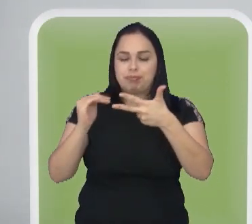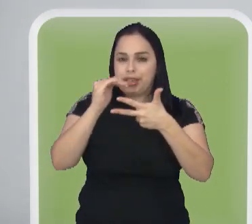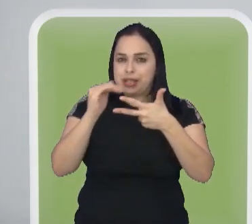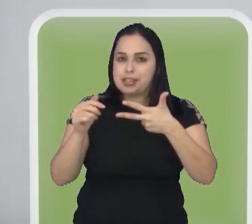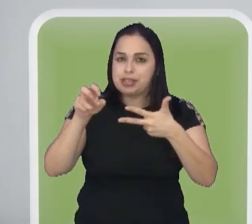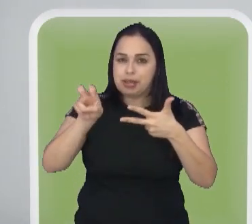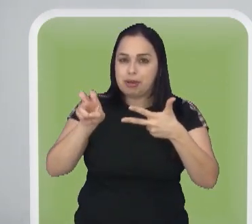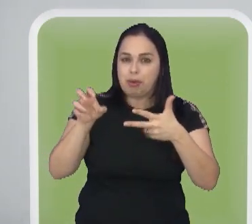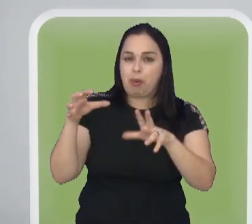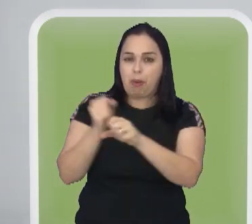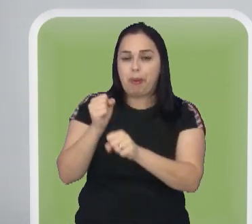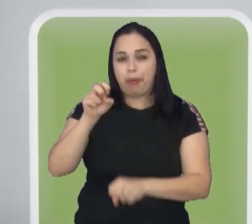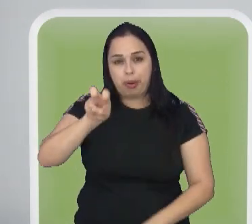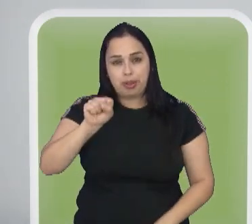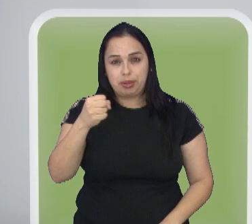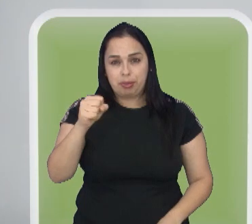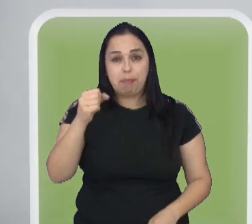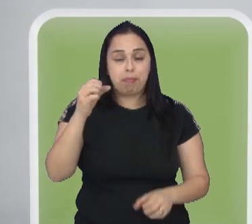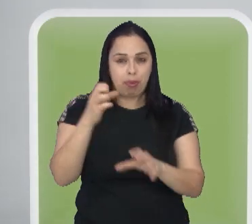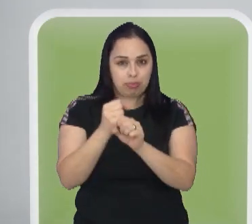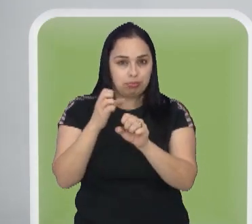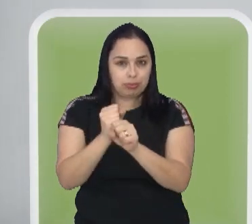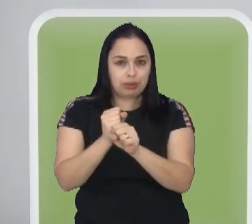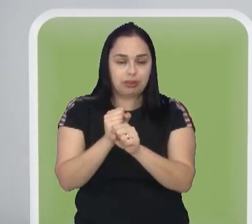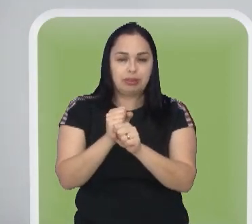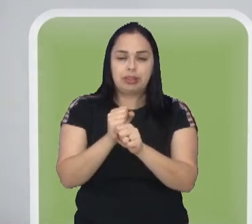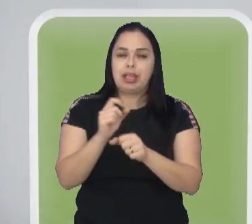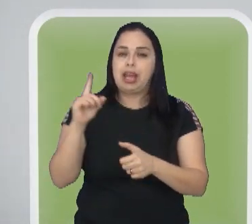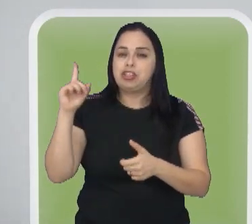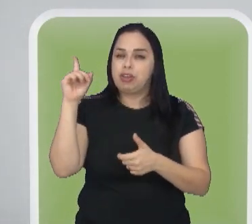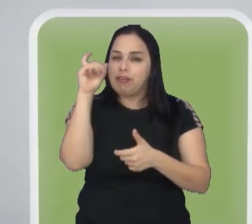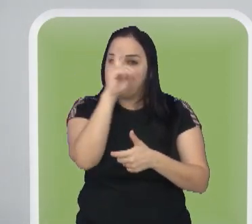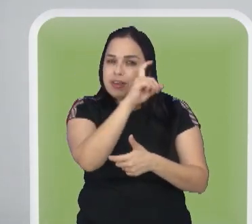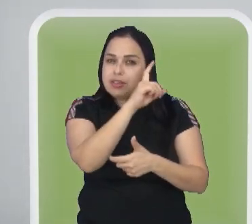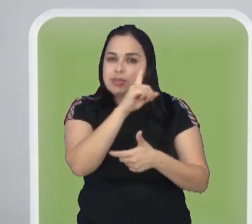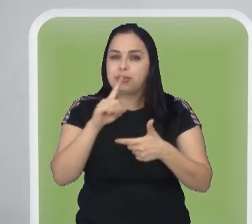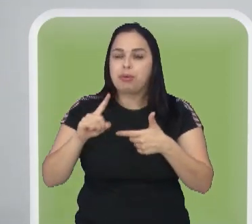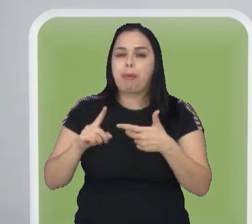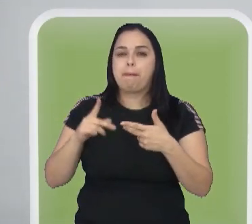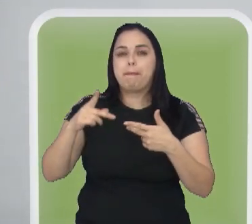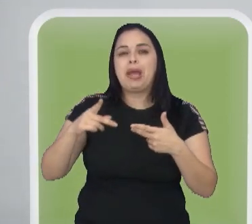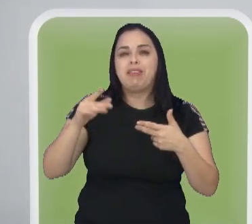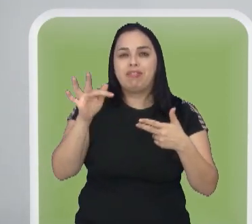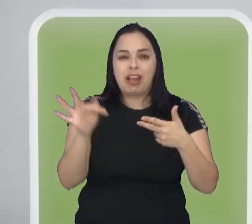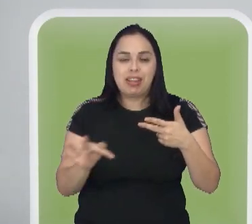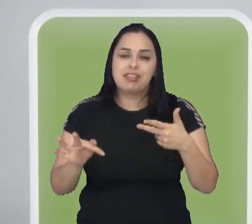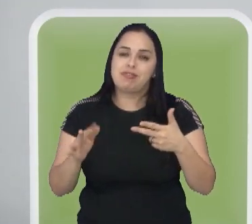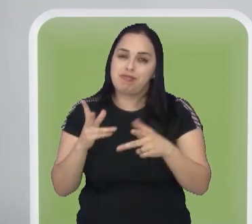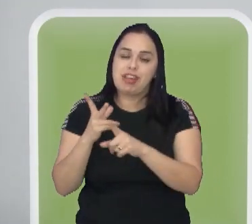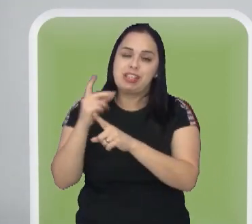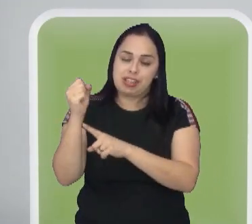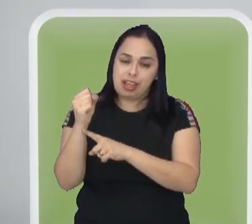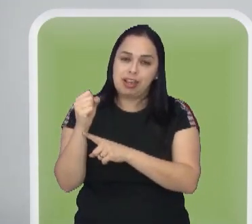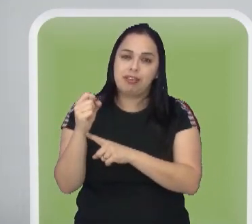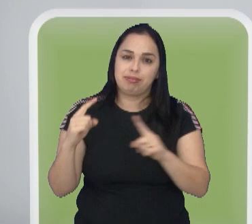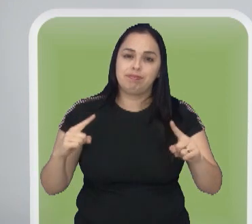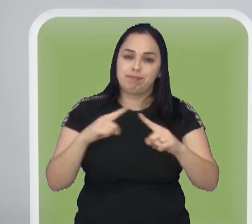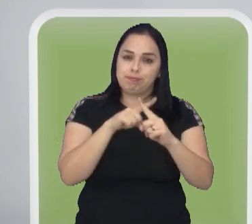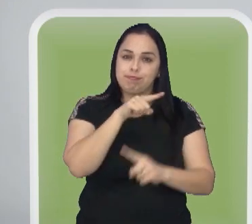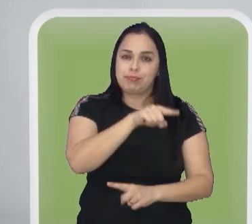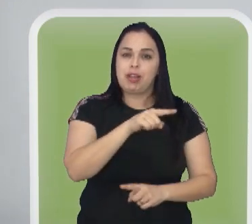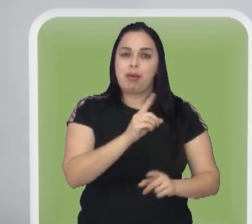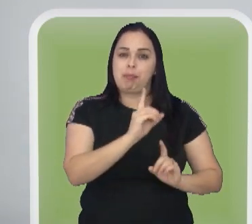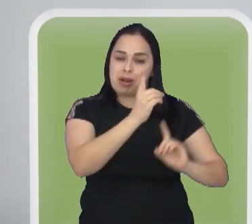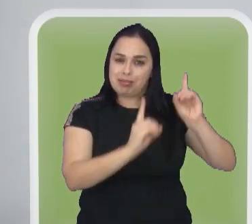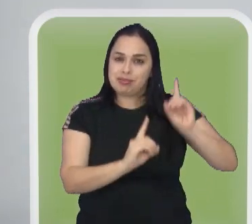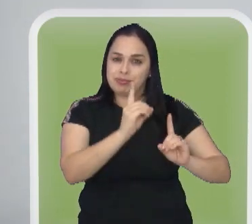segundo lugar. É muito difícil o Desportivo Brasil vencer o Grêmio Prudente, então essa questão de combinação de resultado, ela não